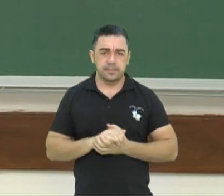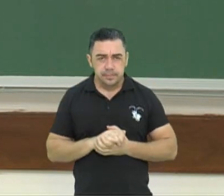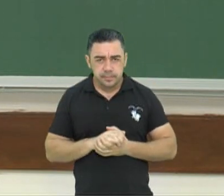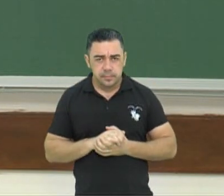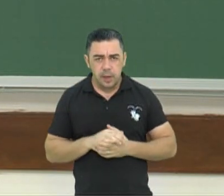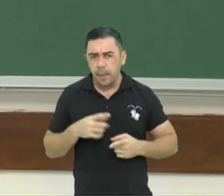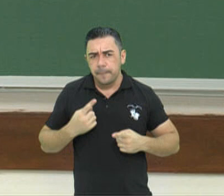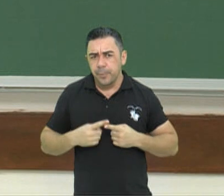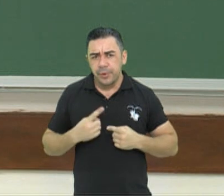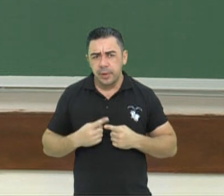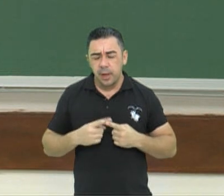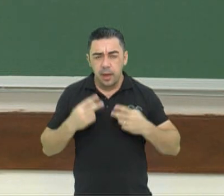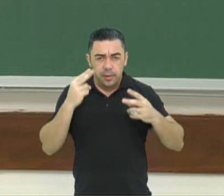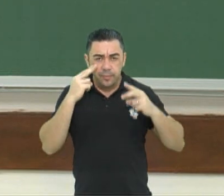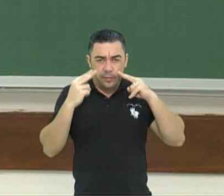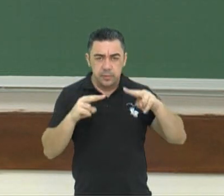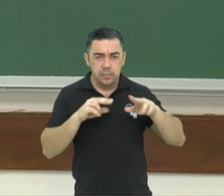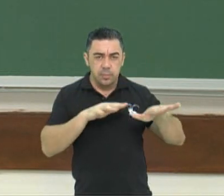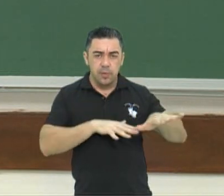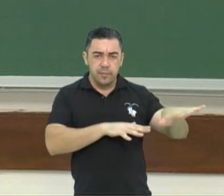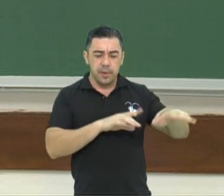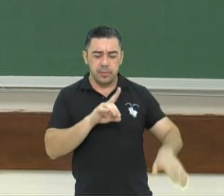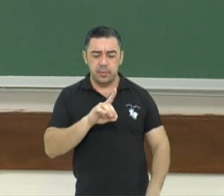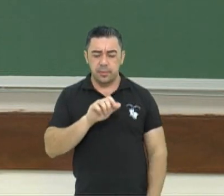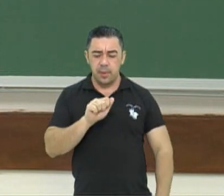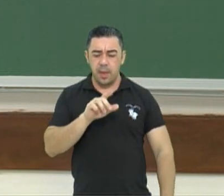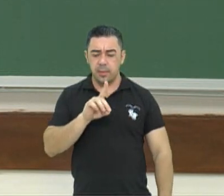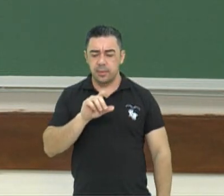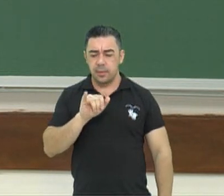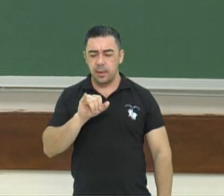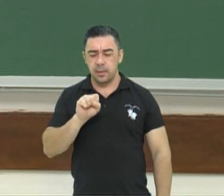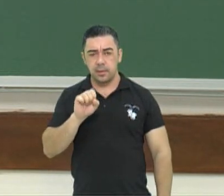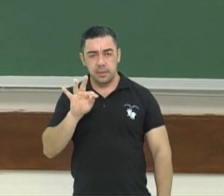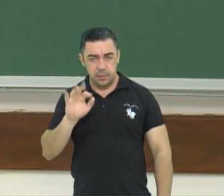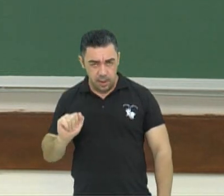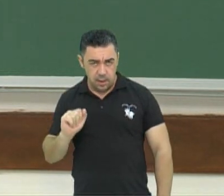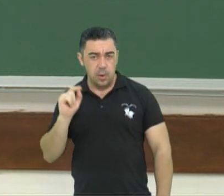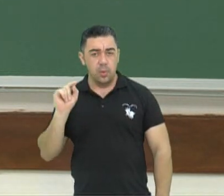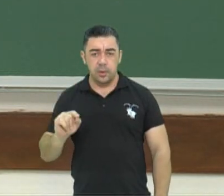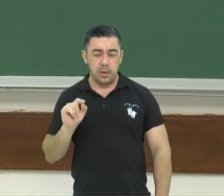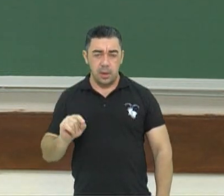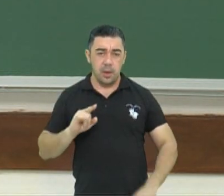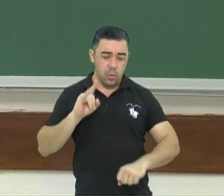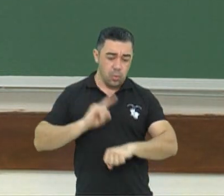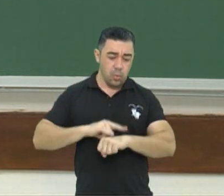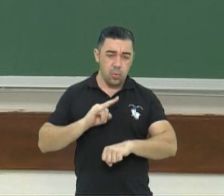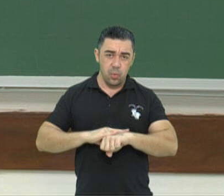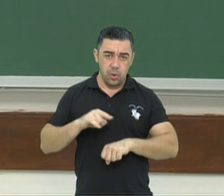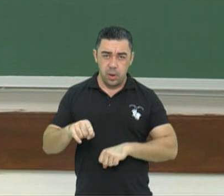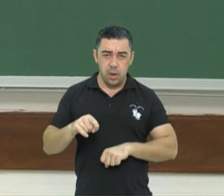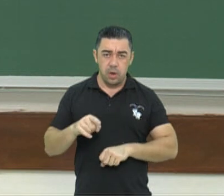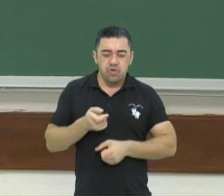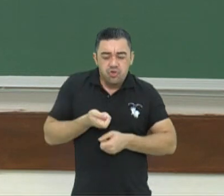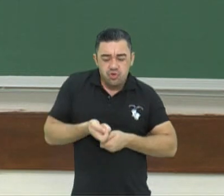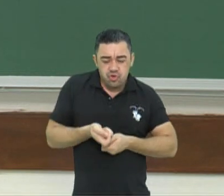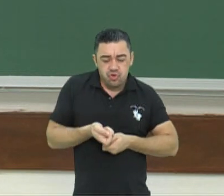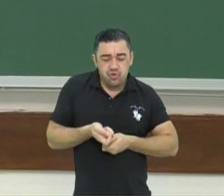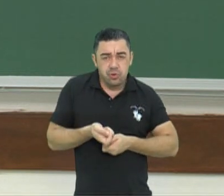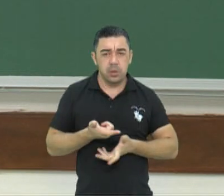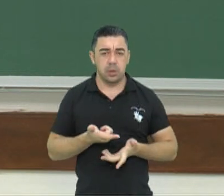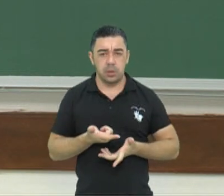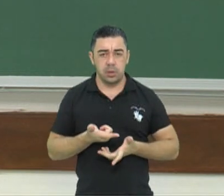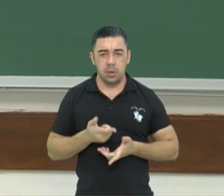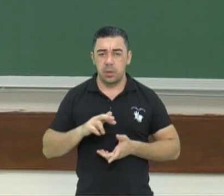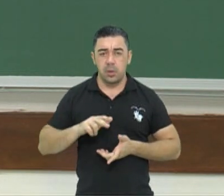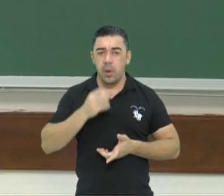que a visão dadaísta? Porque o urinol era um local que recebia algo que não era bom. Mas na concepção dele,